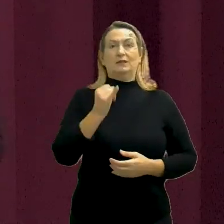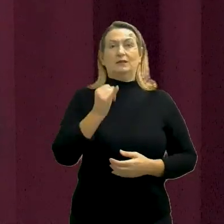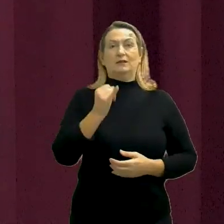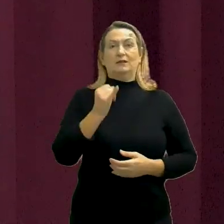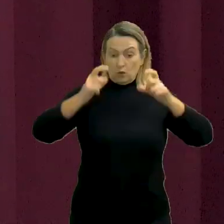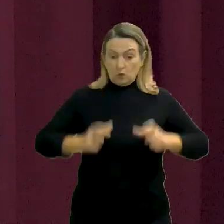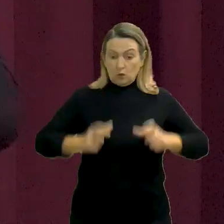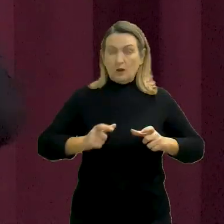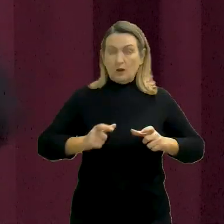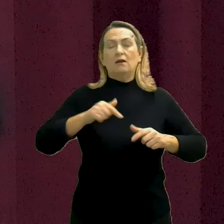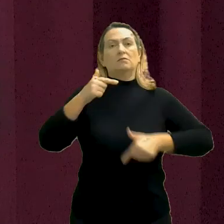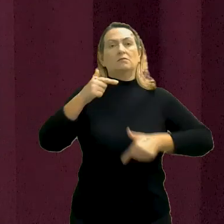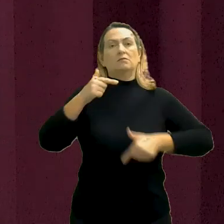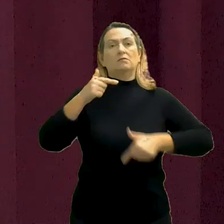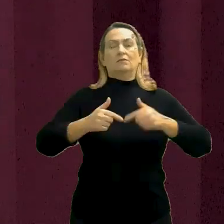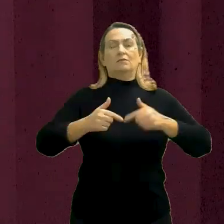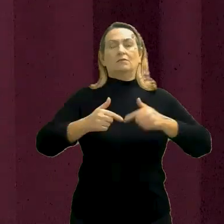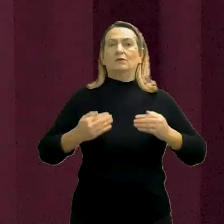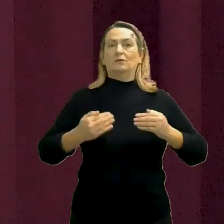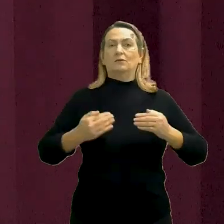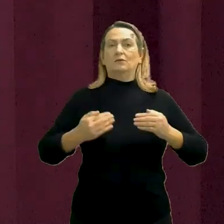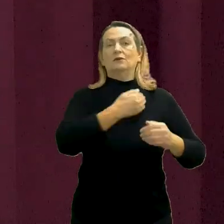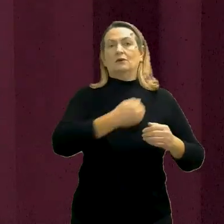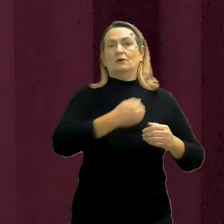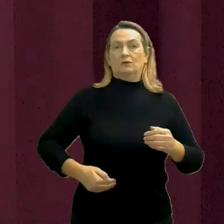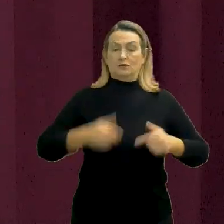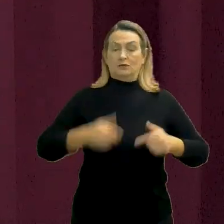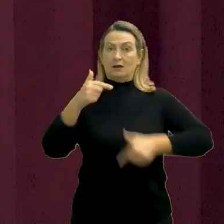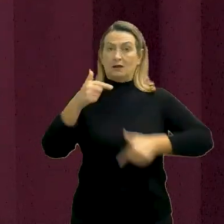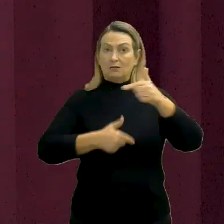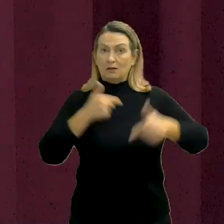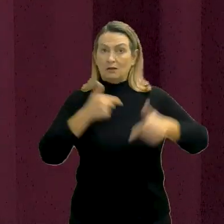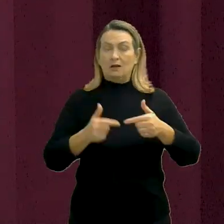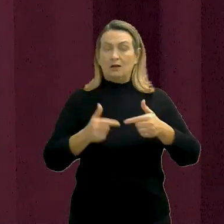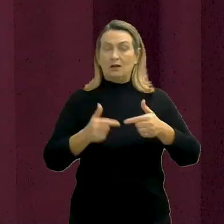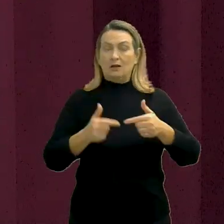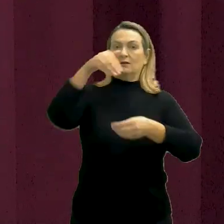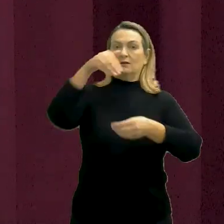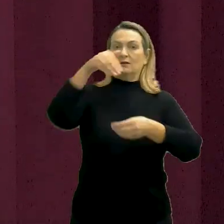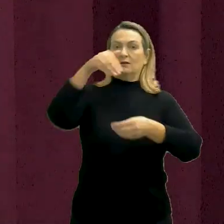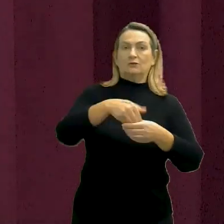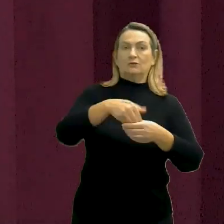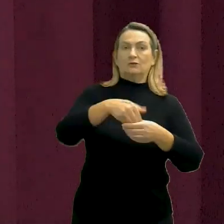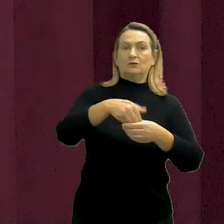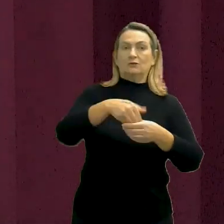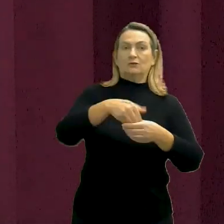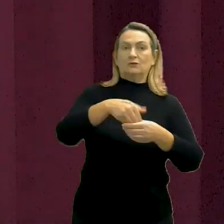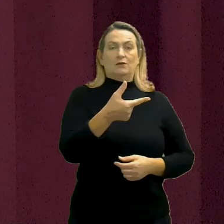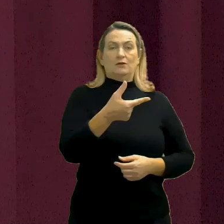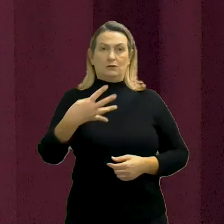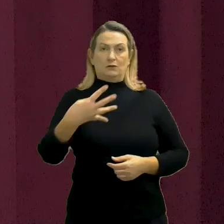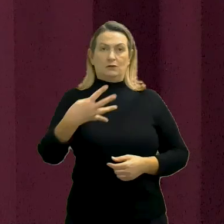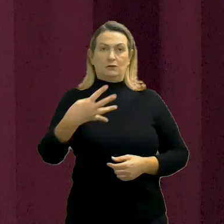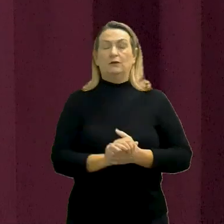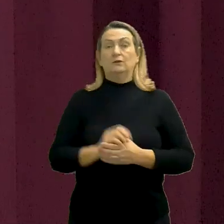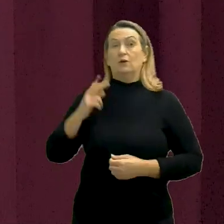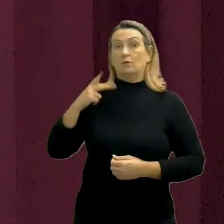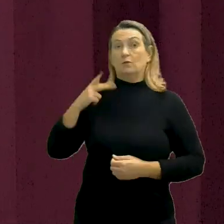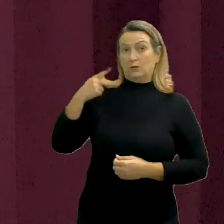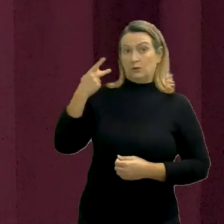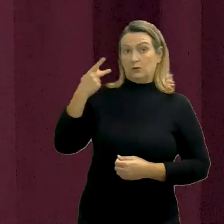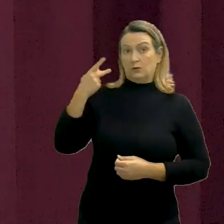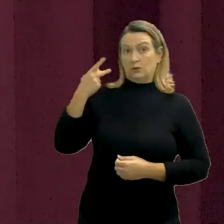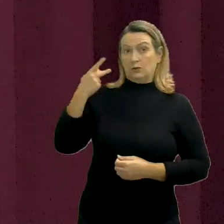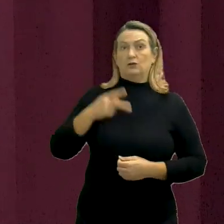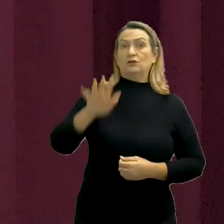Público atuar em nível local nas eleições de 2024 eu o nosso Procurador Geral de Justiça Dr Francisco zanicotti